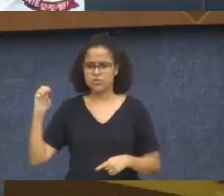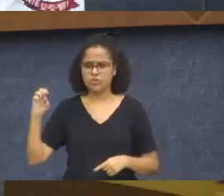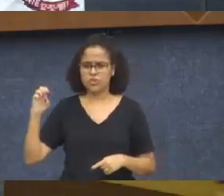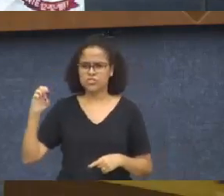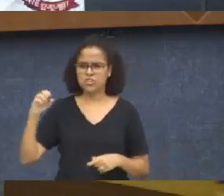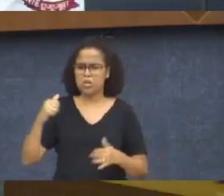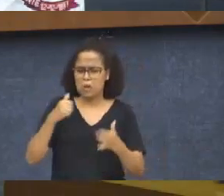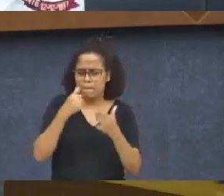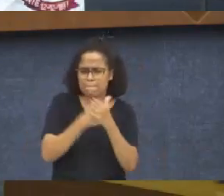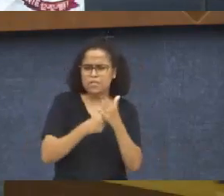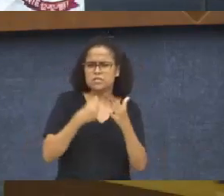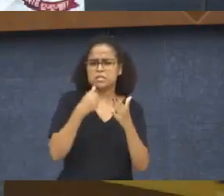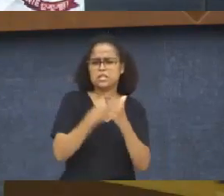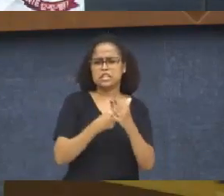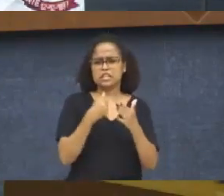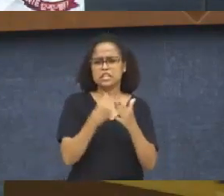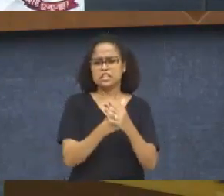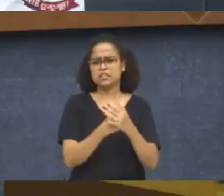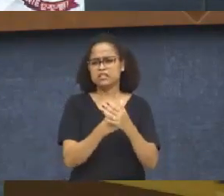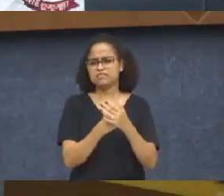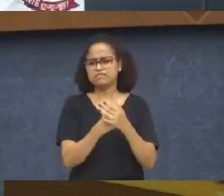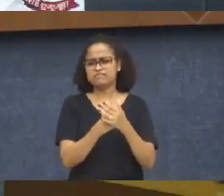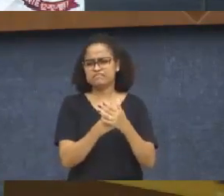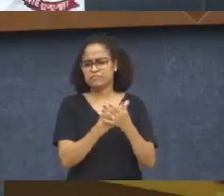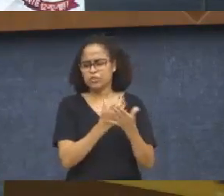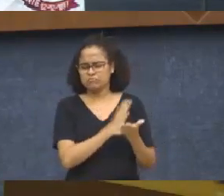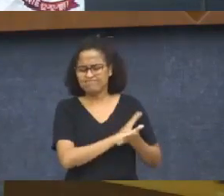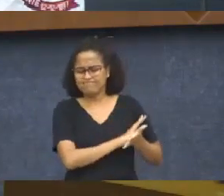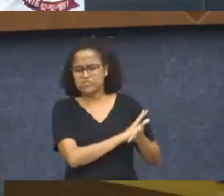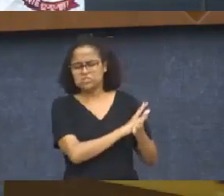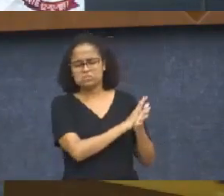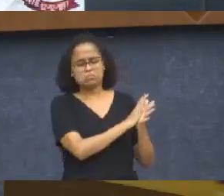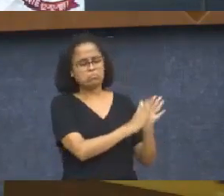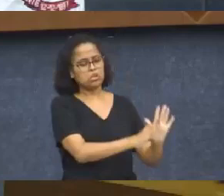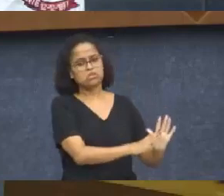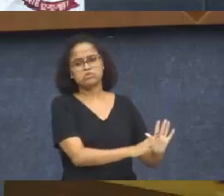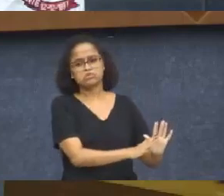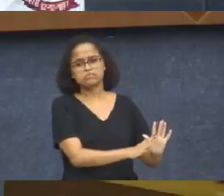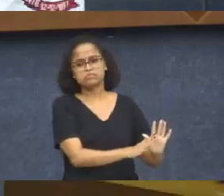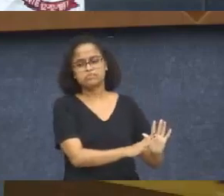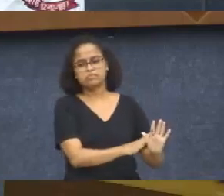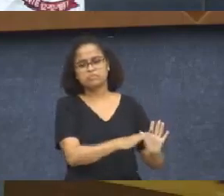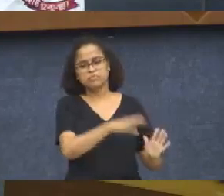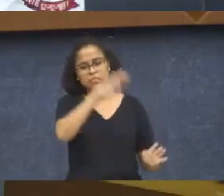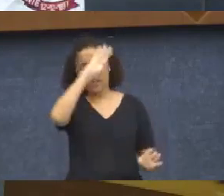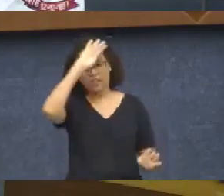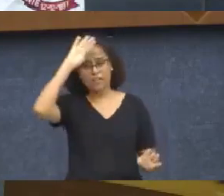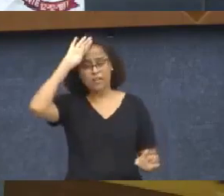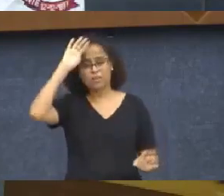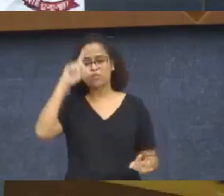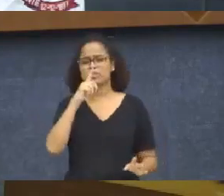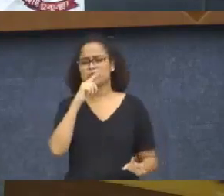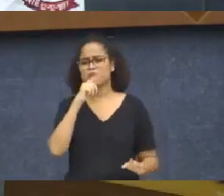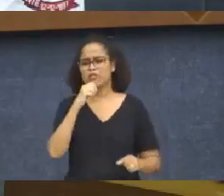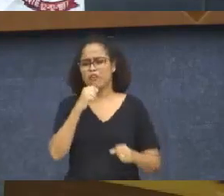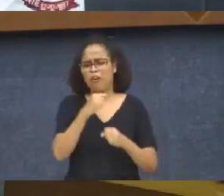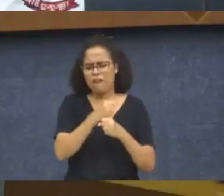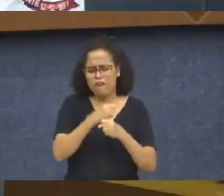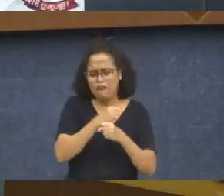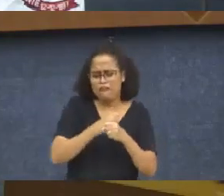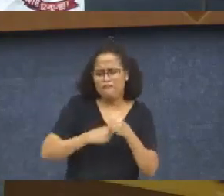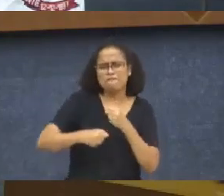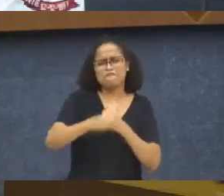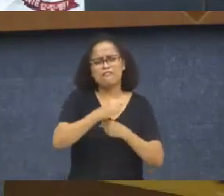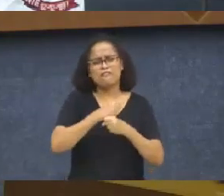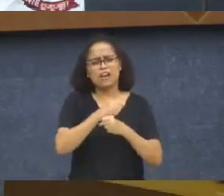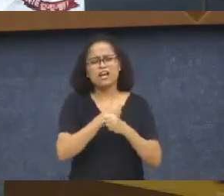Pampulha, sabem o descaso que essa lagoa teve ao longo dos anos. E nós, neste momento, nessa Câmara,